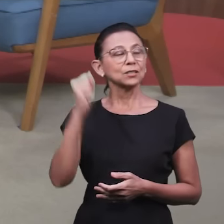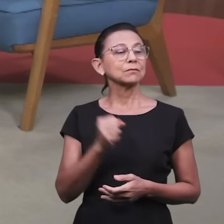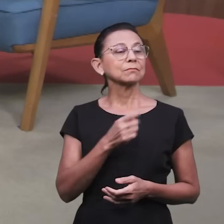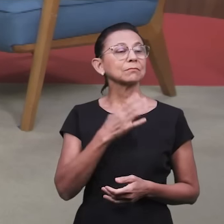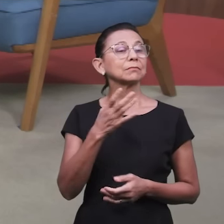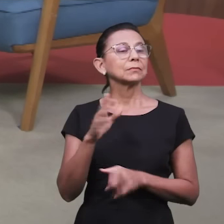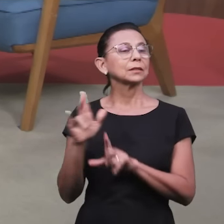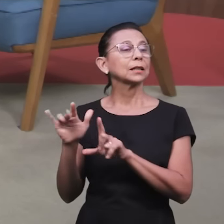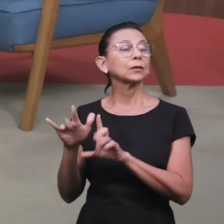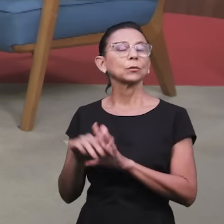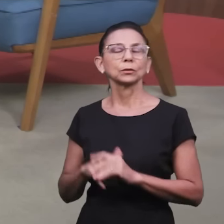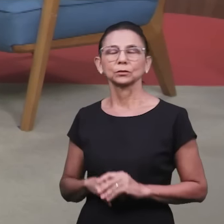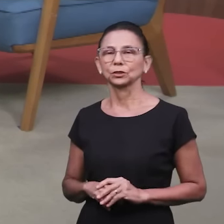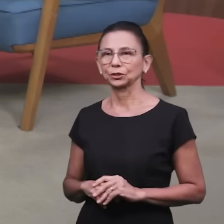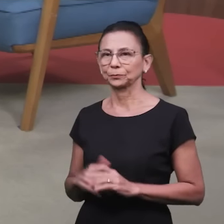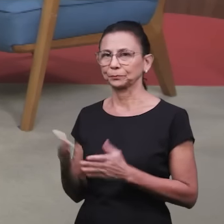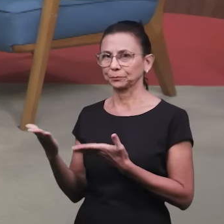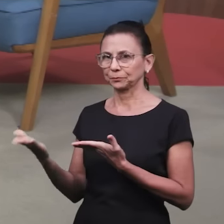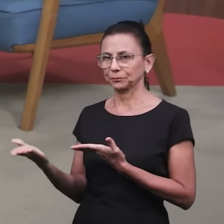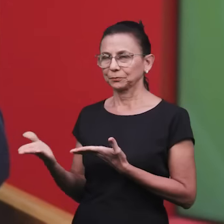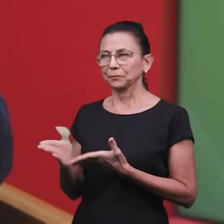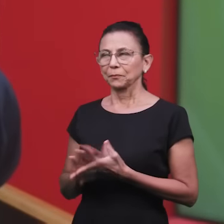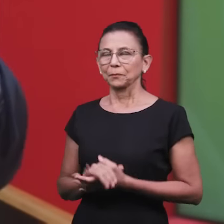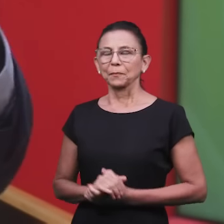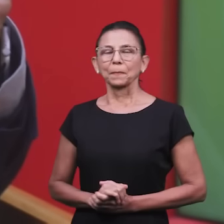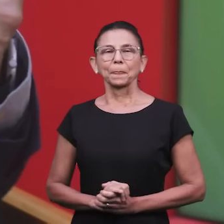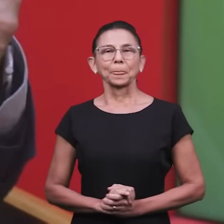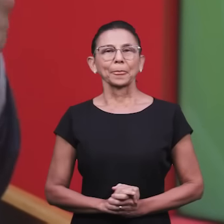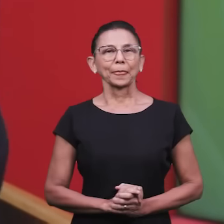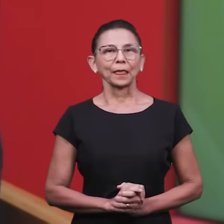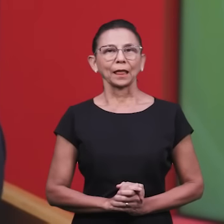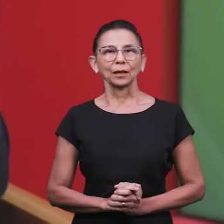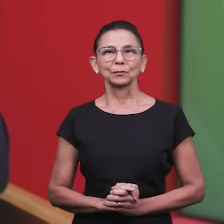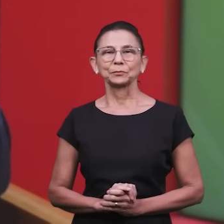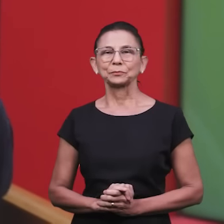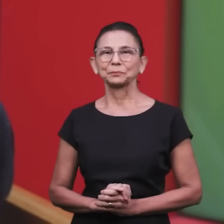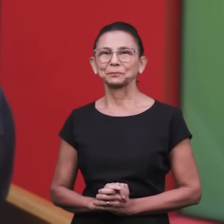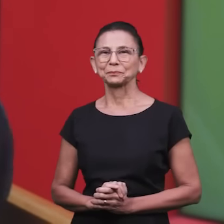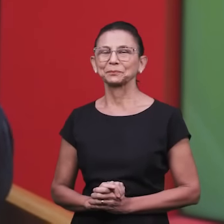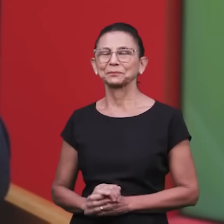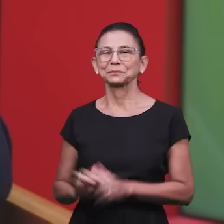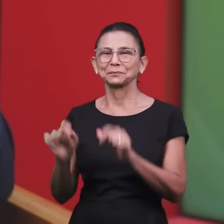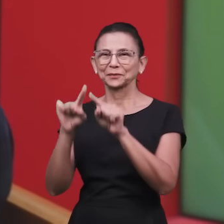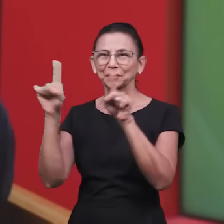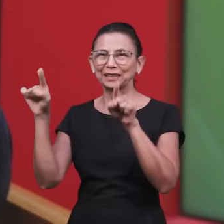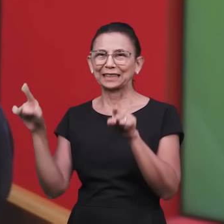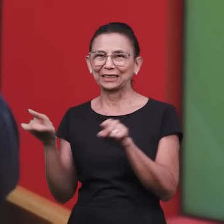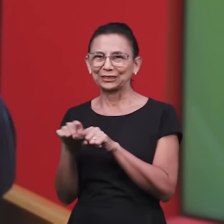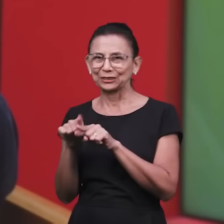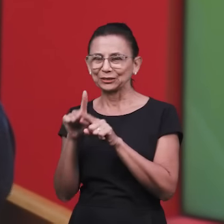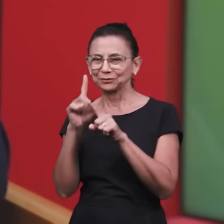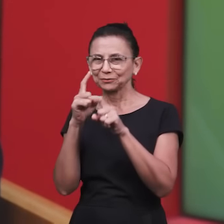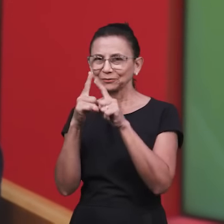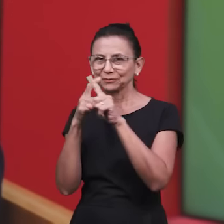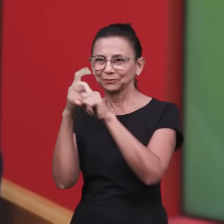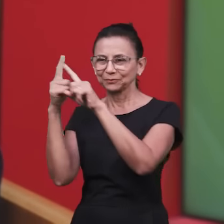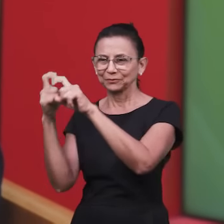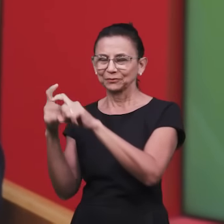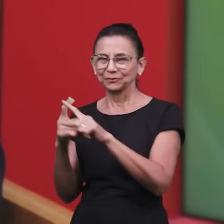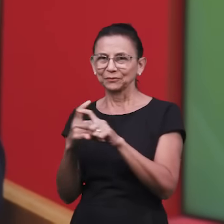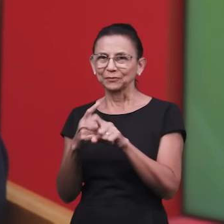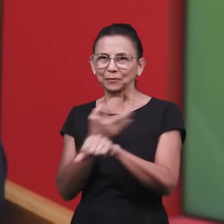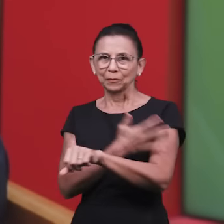Code que está aparecendo na tela. Este QR Code agora, esse quadradinho aí, branco, preto, esse